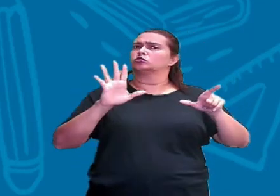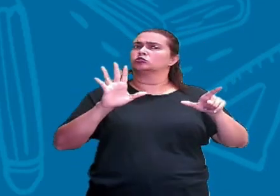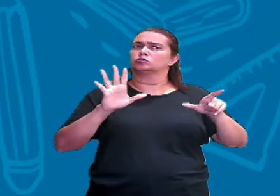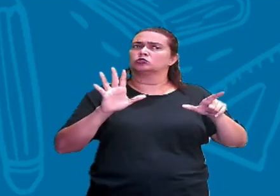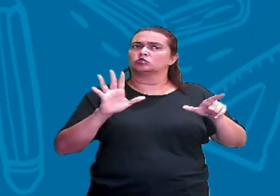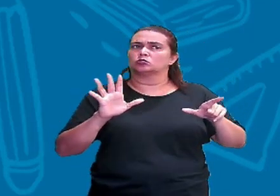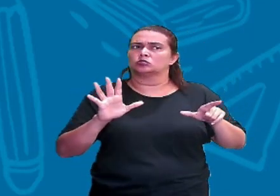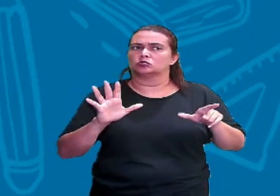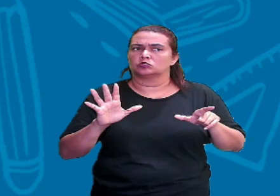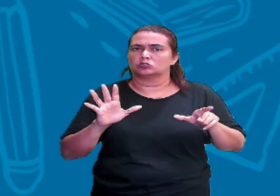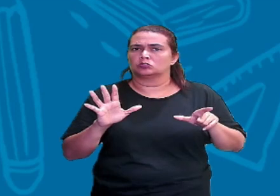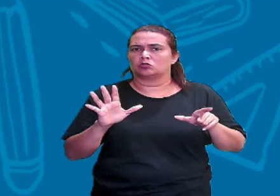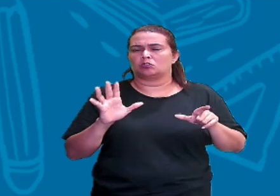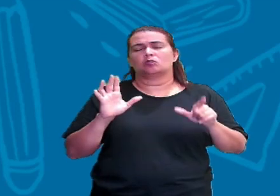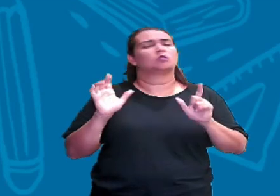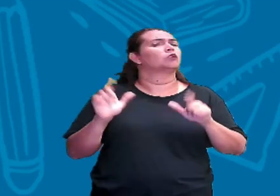tenha